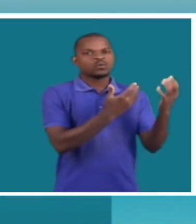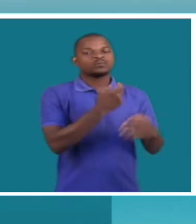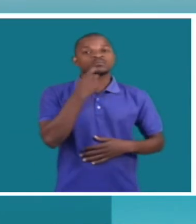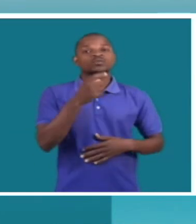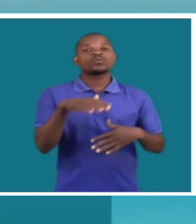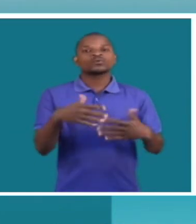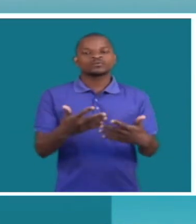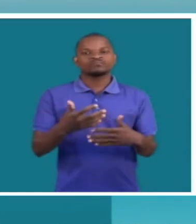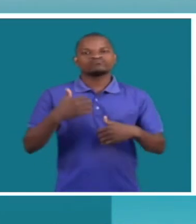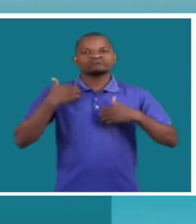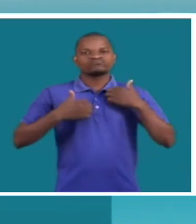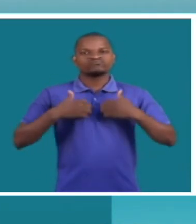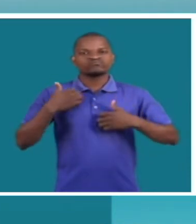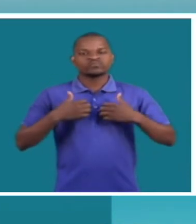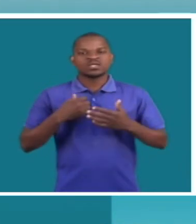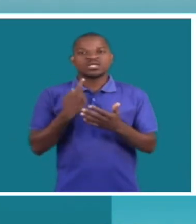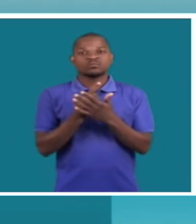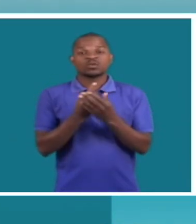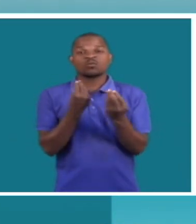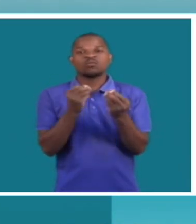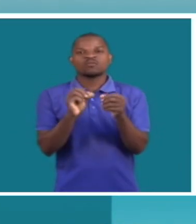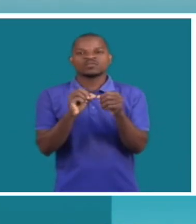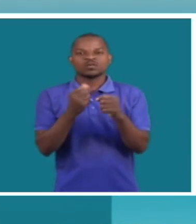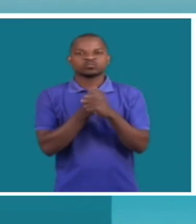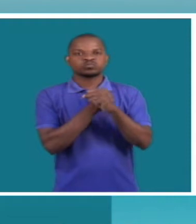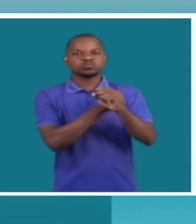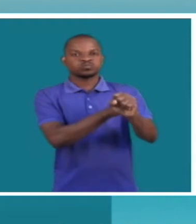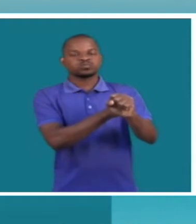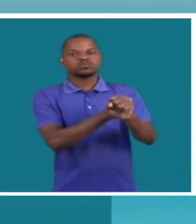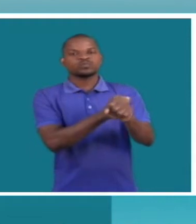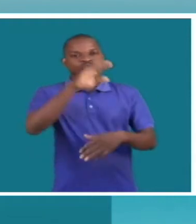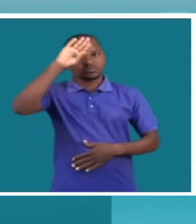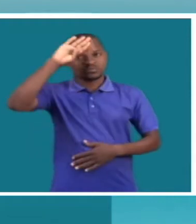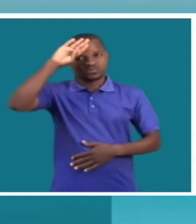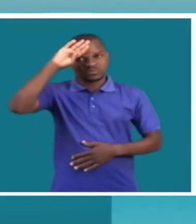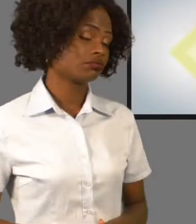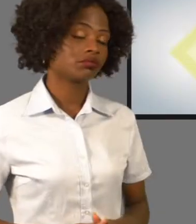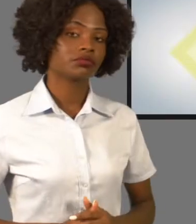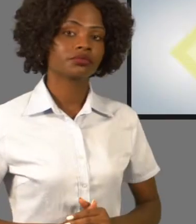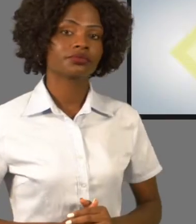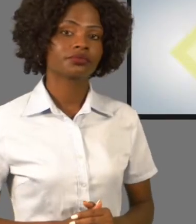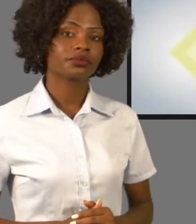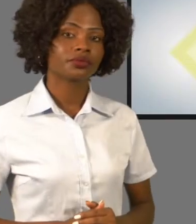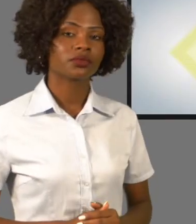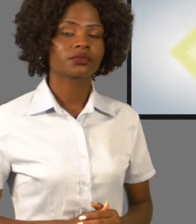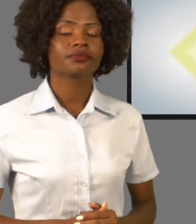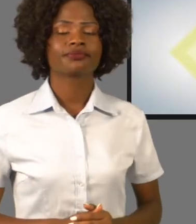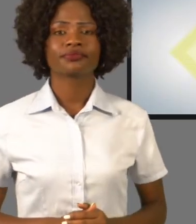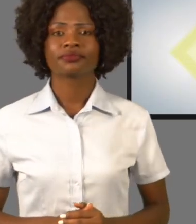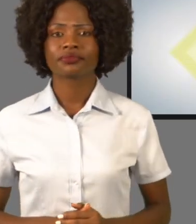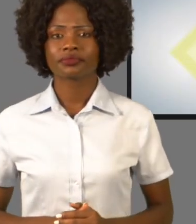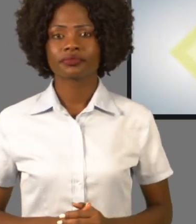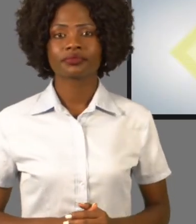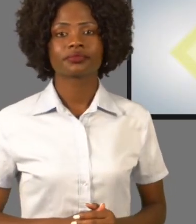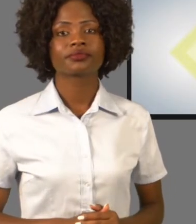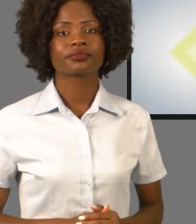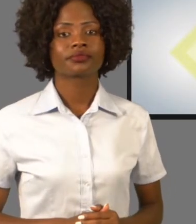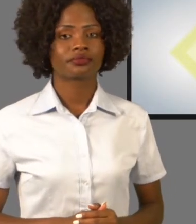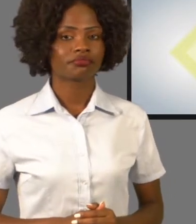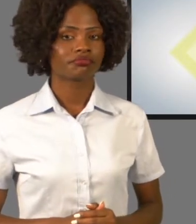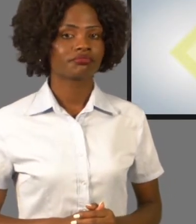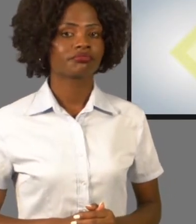a preocupação neste momento é evitar a oclusão de doenças hídricas. Neste momento de muita tristeza, a TV